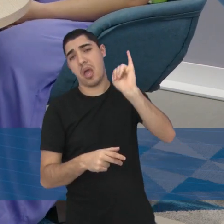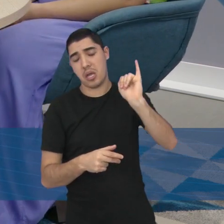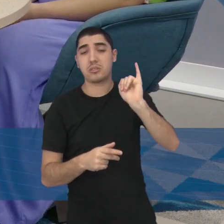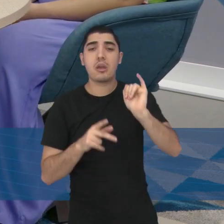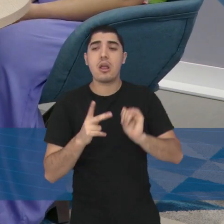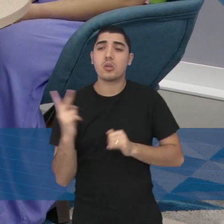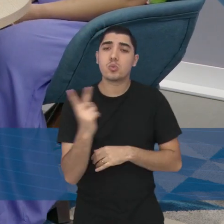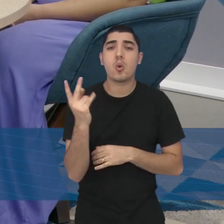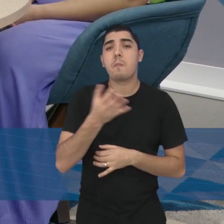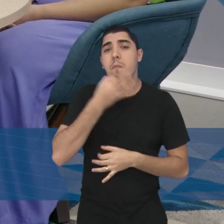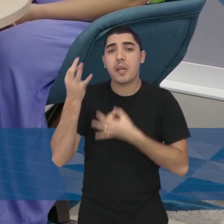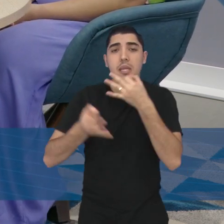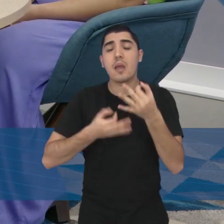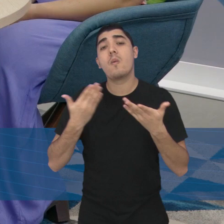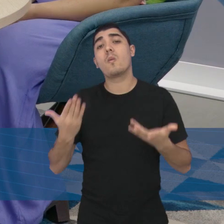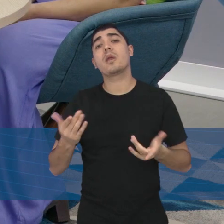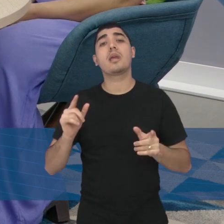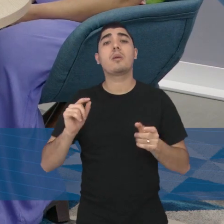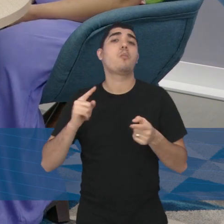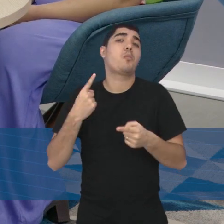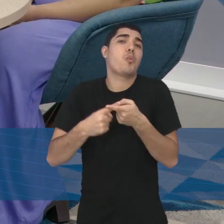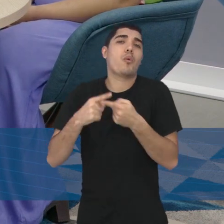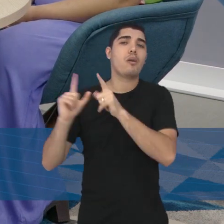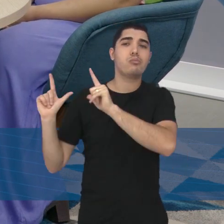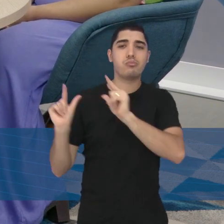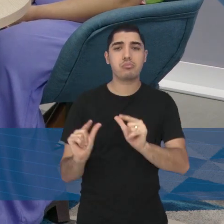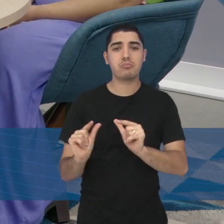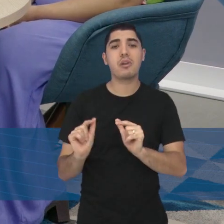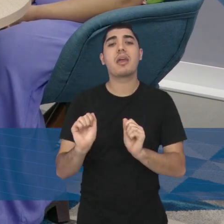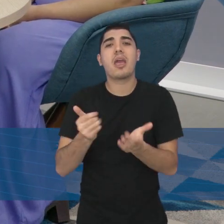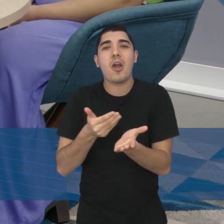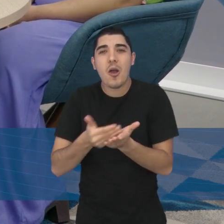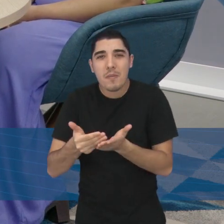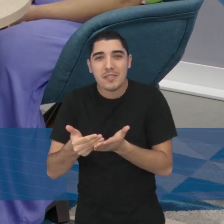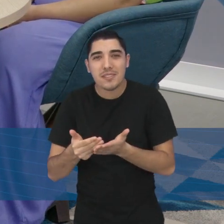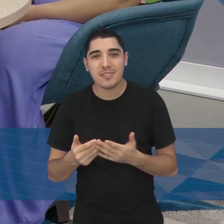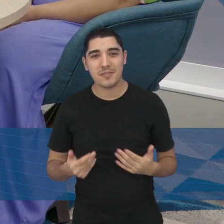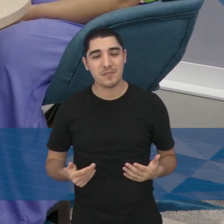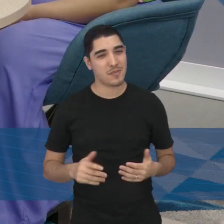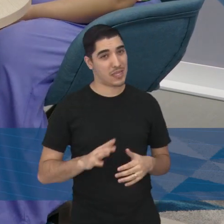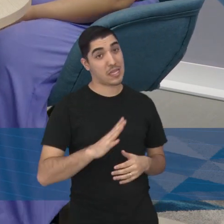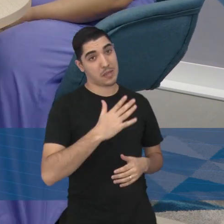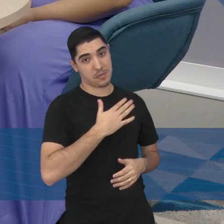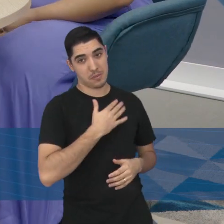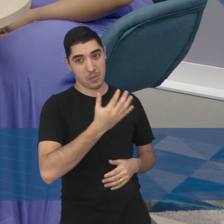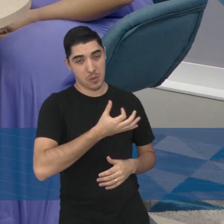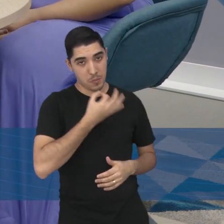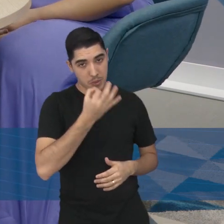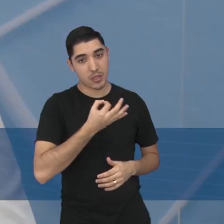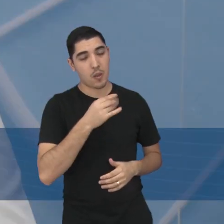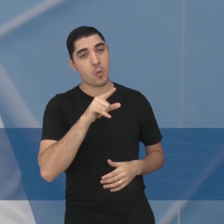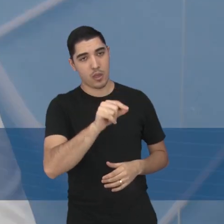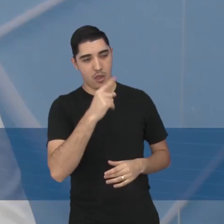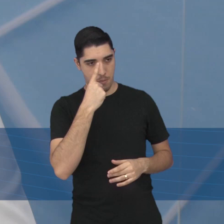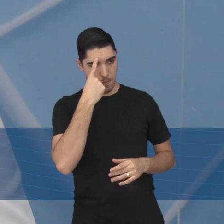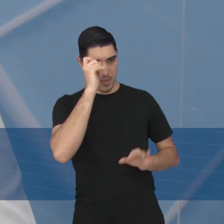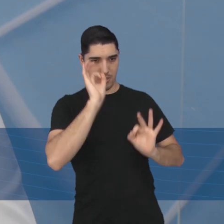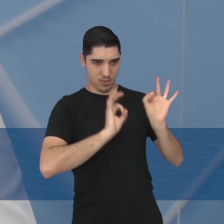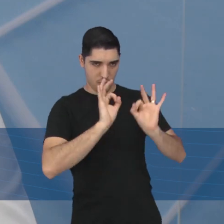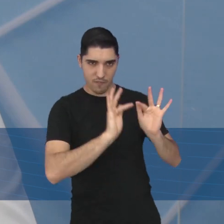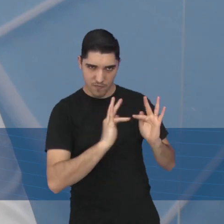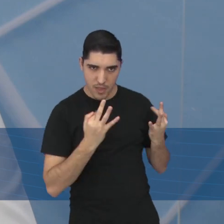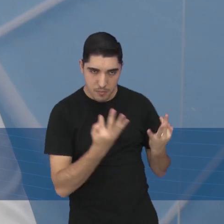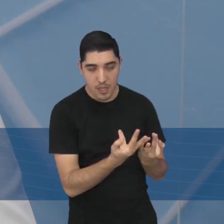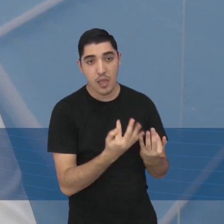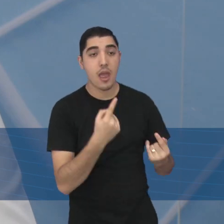dia a dia e na prática, vocês avaliam isso? Quem quer começar? Pode ser, assim, na minha visão, eu acredito que ainda o planejamento familiar